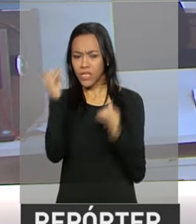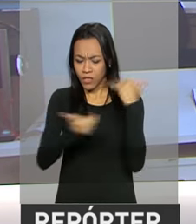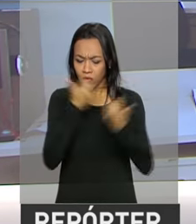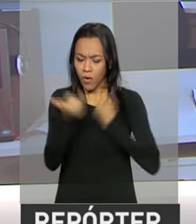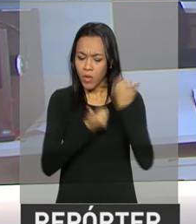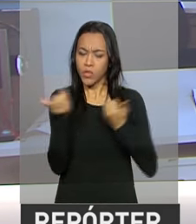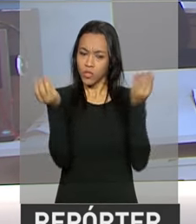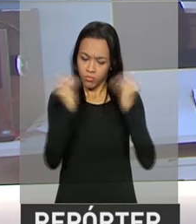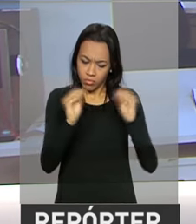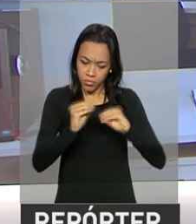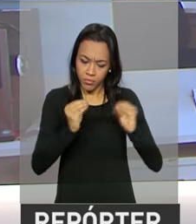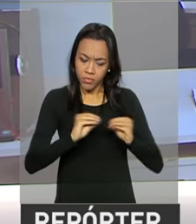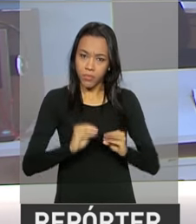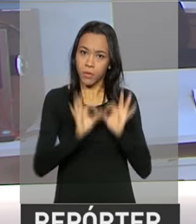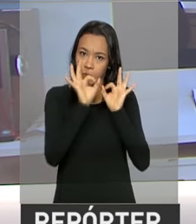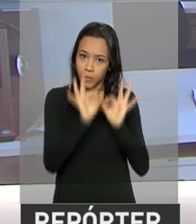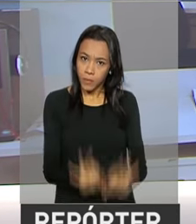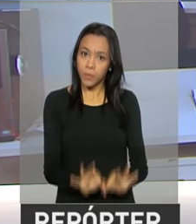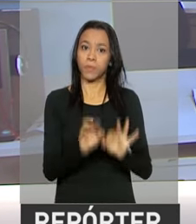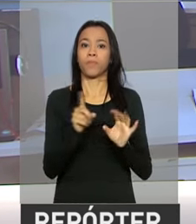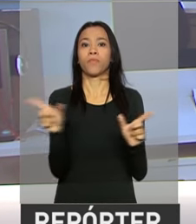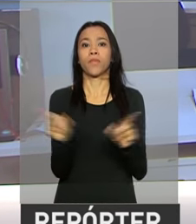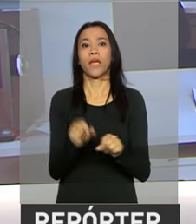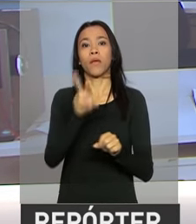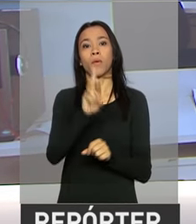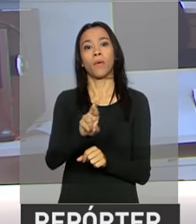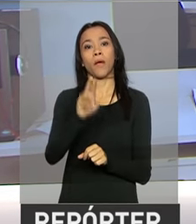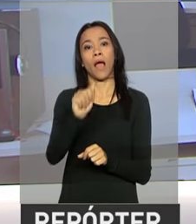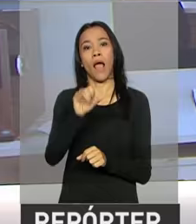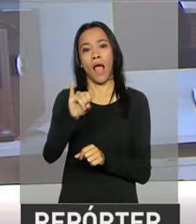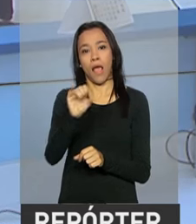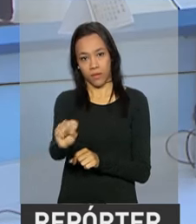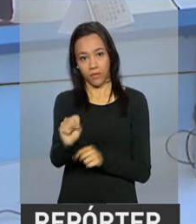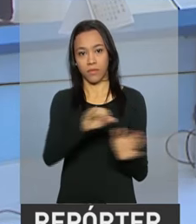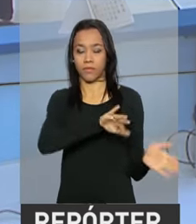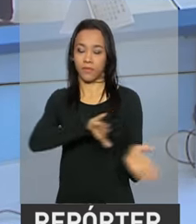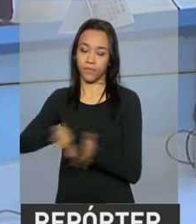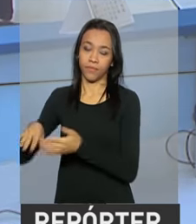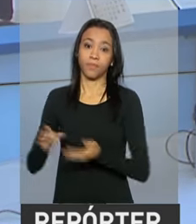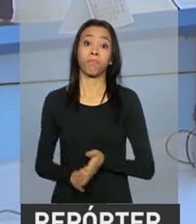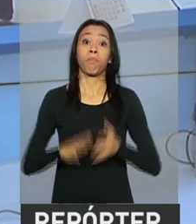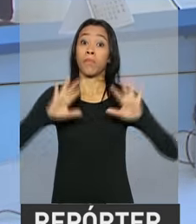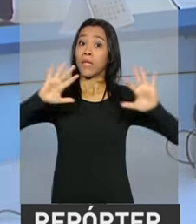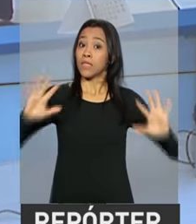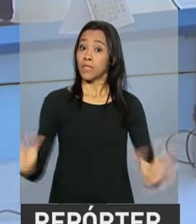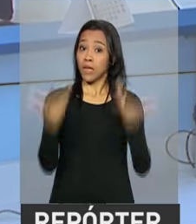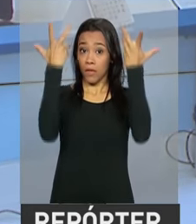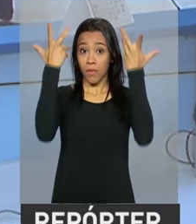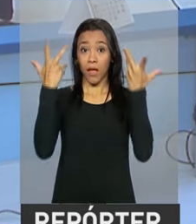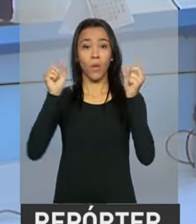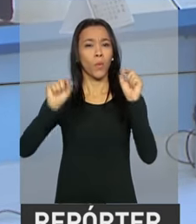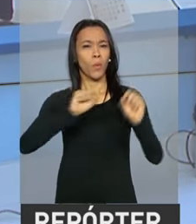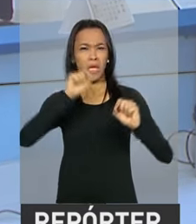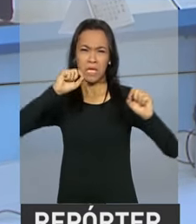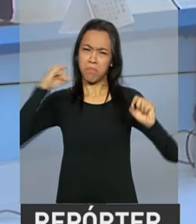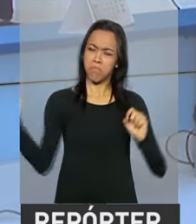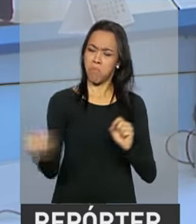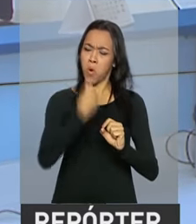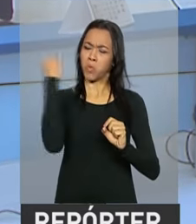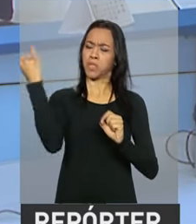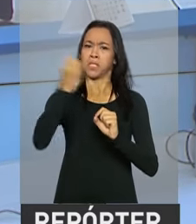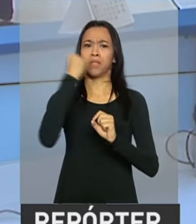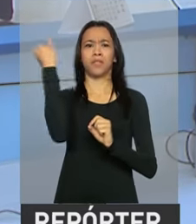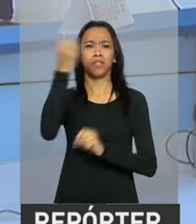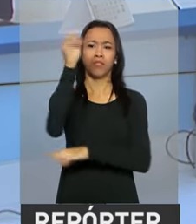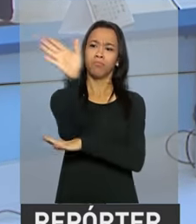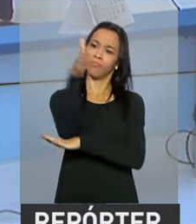pelo empregador na Relação Anual de Informações Sociais, a RAIS. Celebrar um dos mais importantes símbolos nacionais